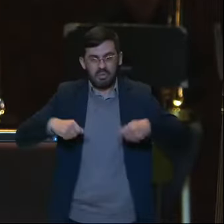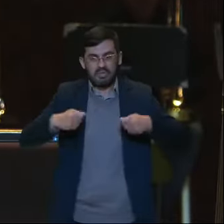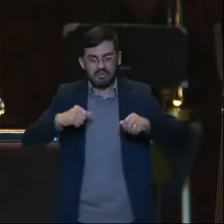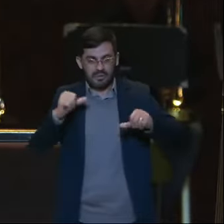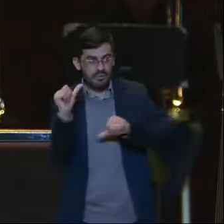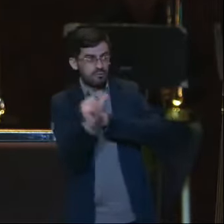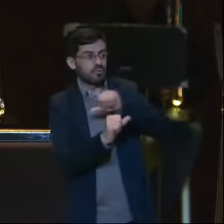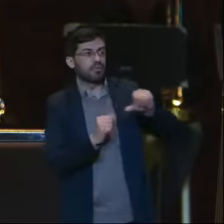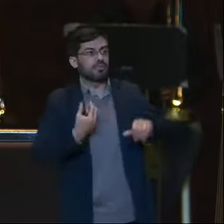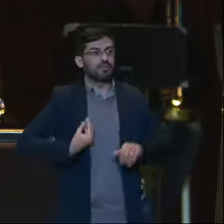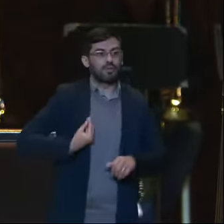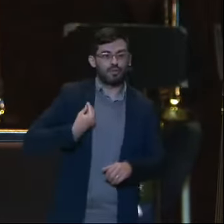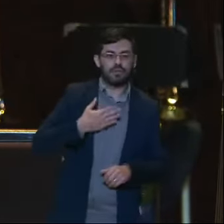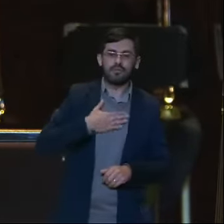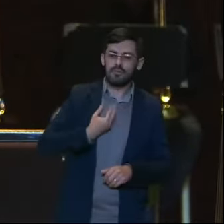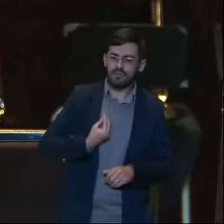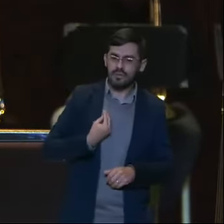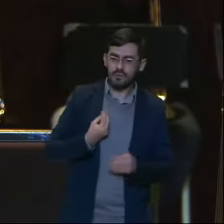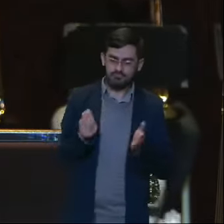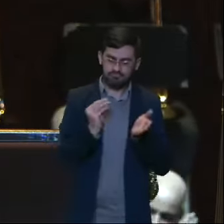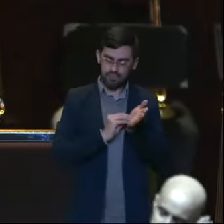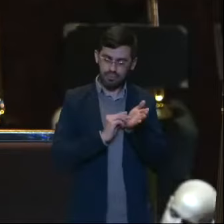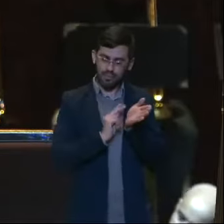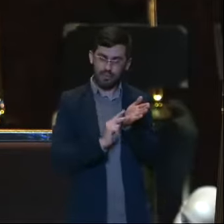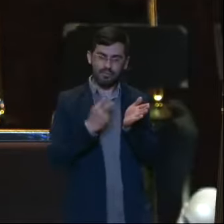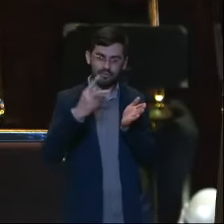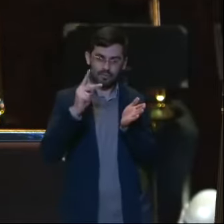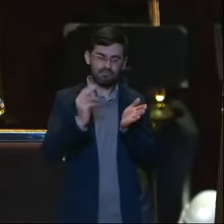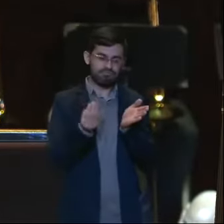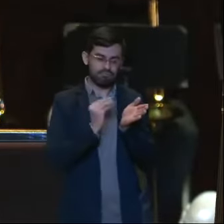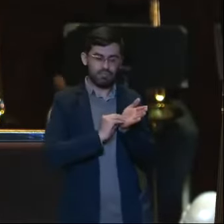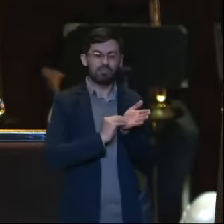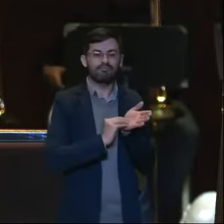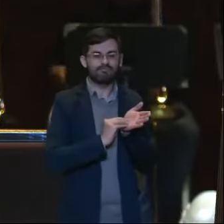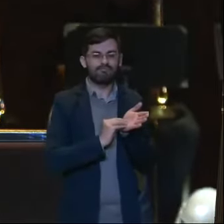transformação de Jesus na minha vida, escreve o seu nome nesse papel, não tem problema nenhum.